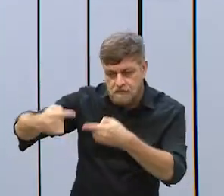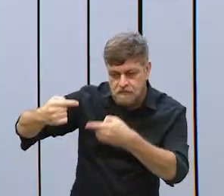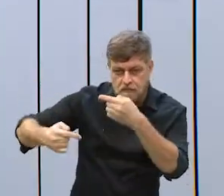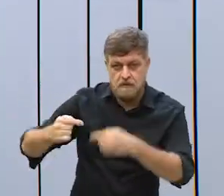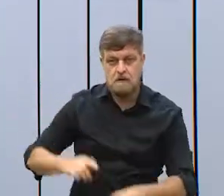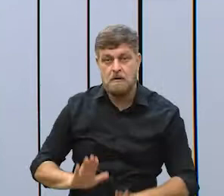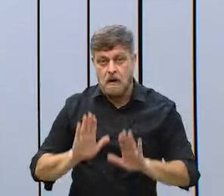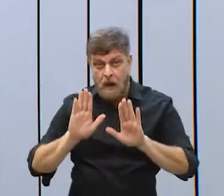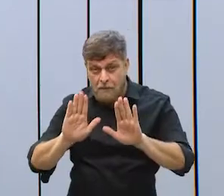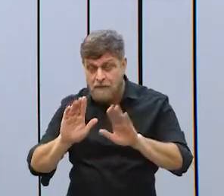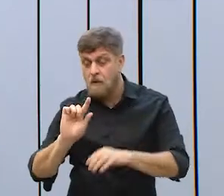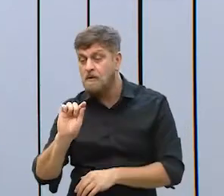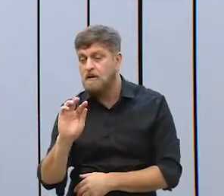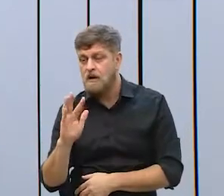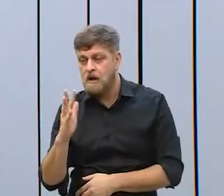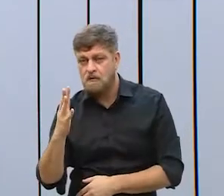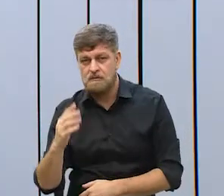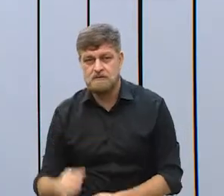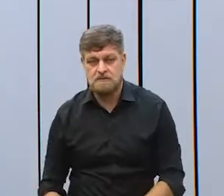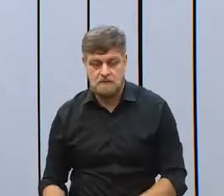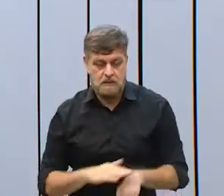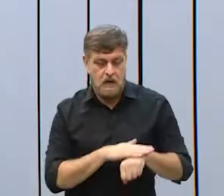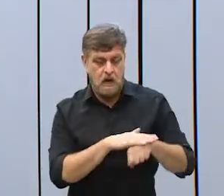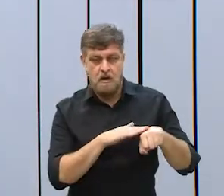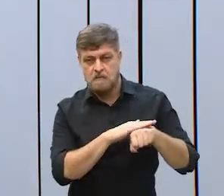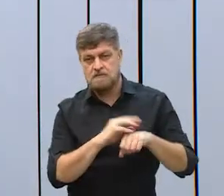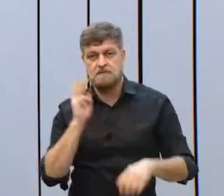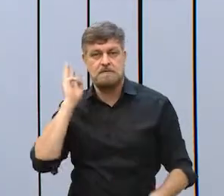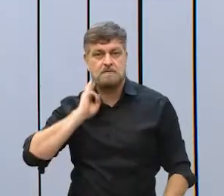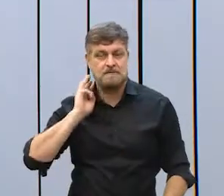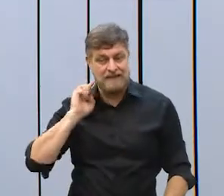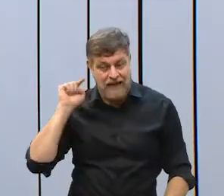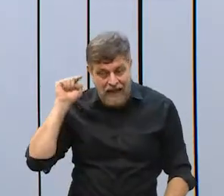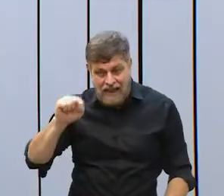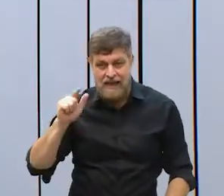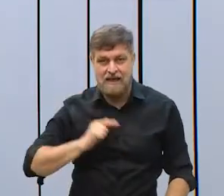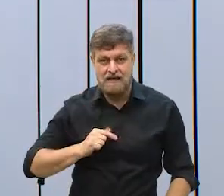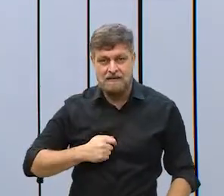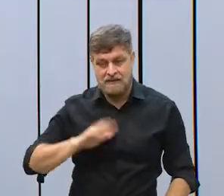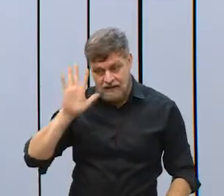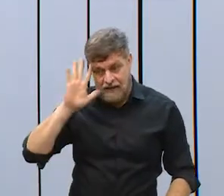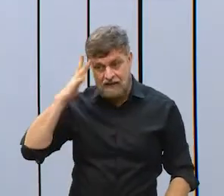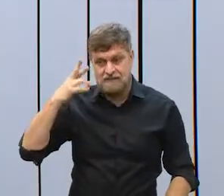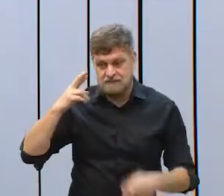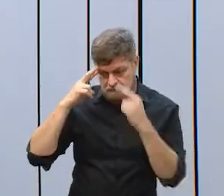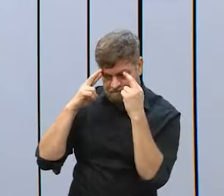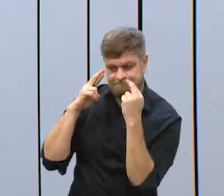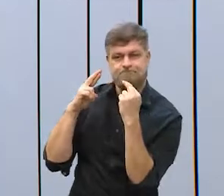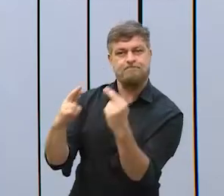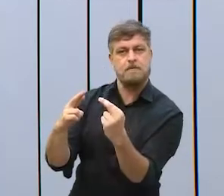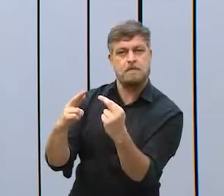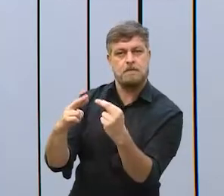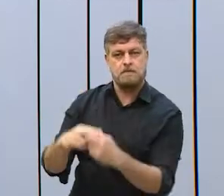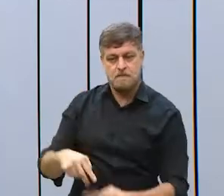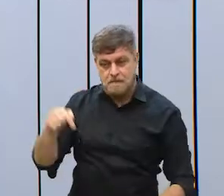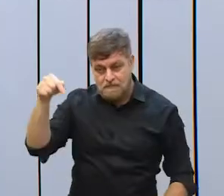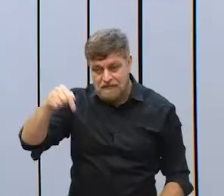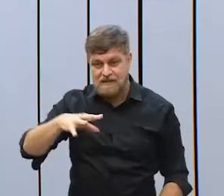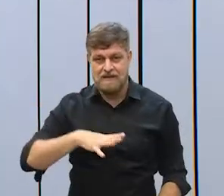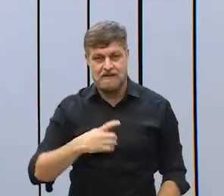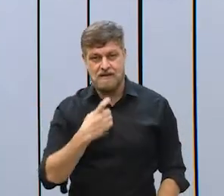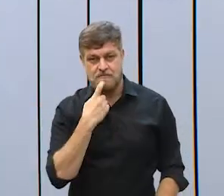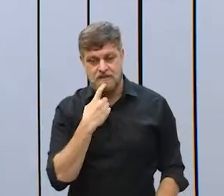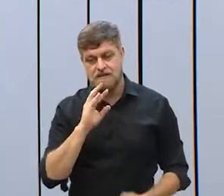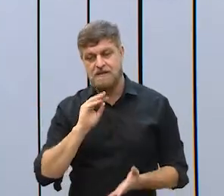no final, como eu estava conversando com o Cecília há pouco, eles se respeitam essa decisão. Tá? Então falta esse